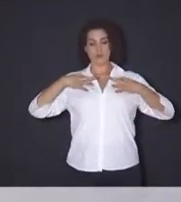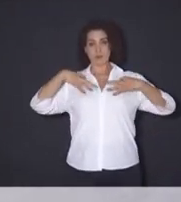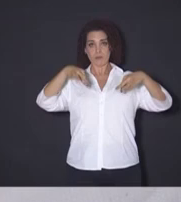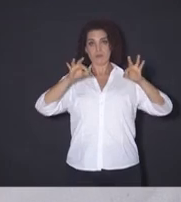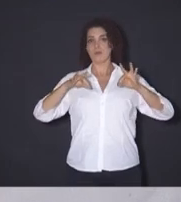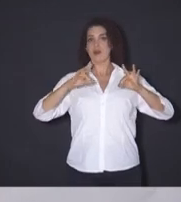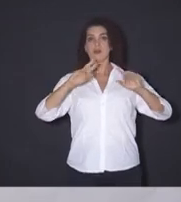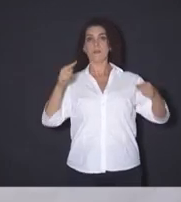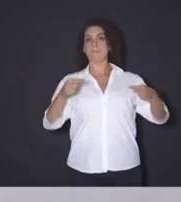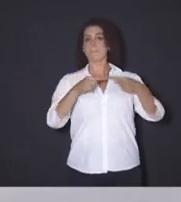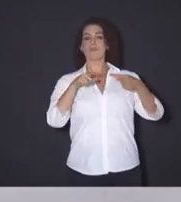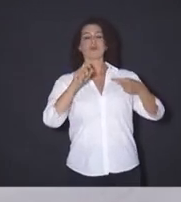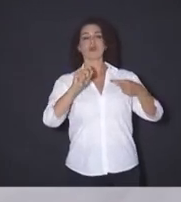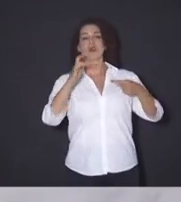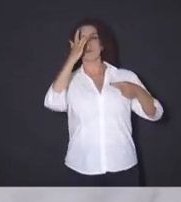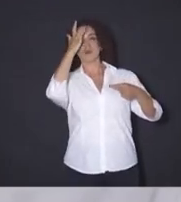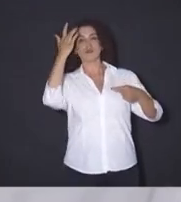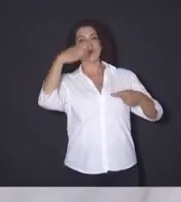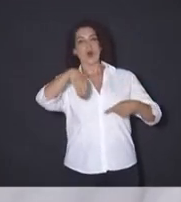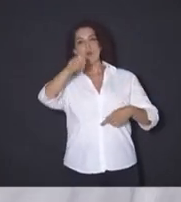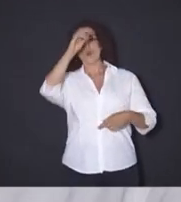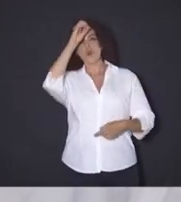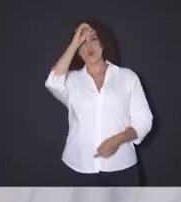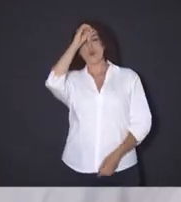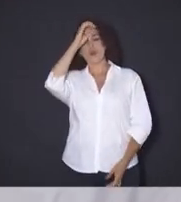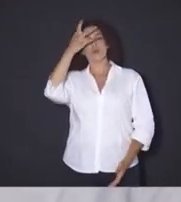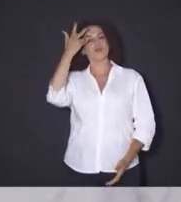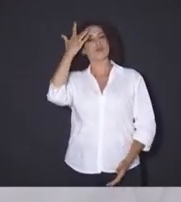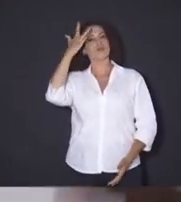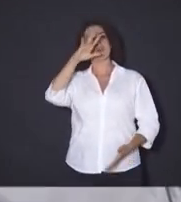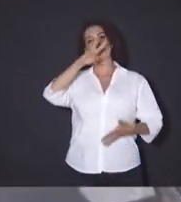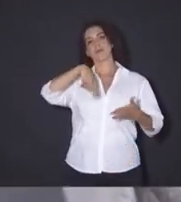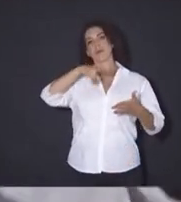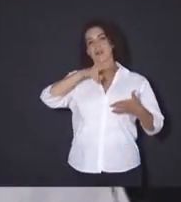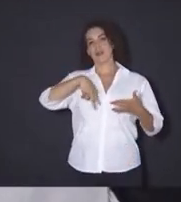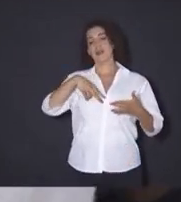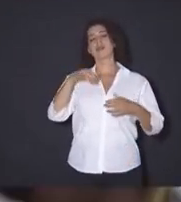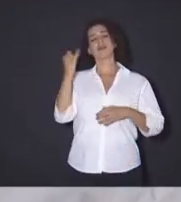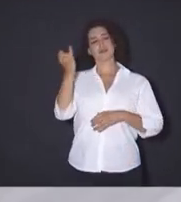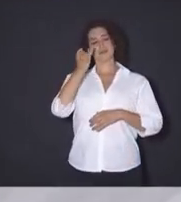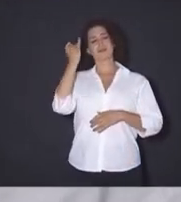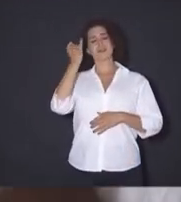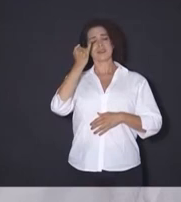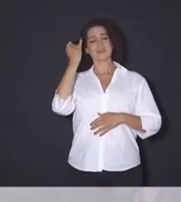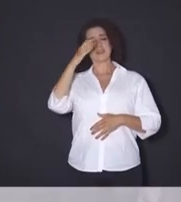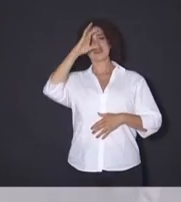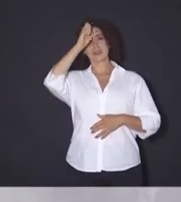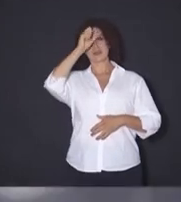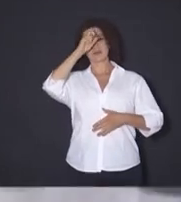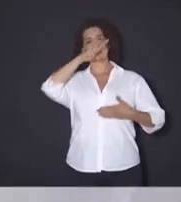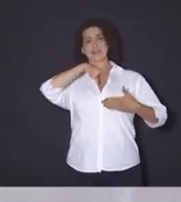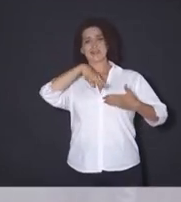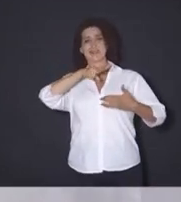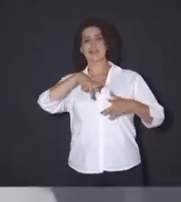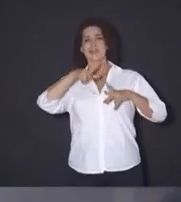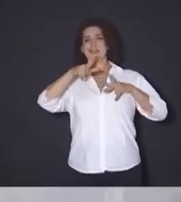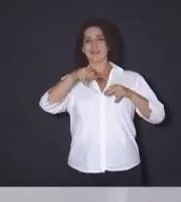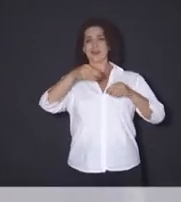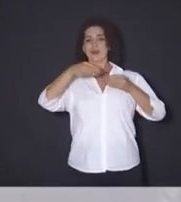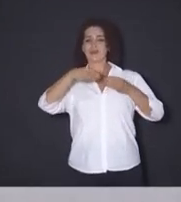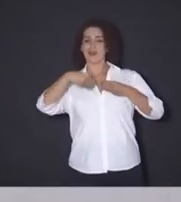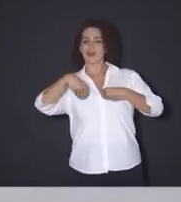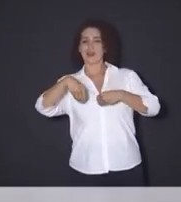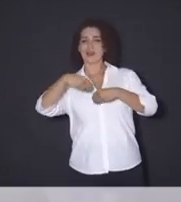ler é importante você aprender a ler pra ensinar meus camaradas como diz roberto mendes